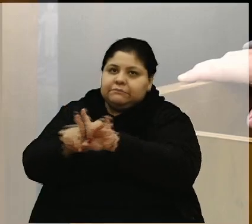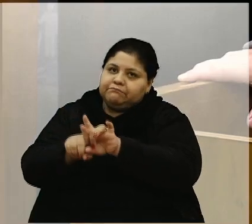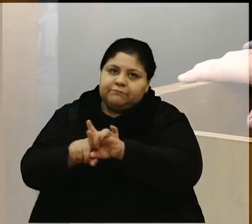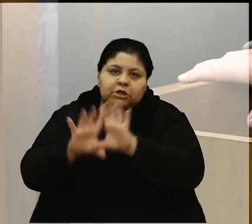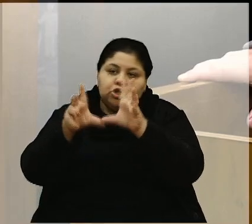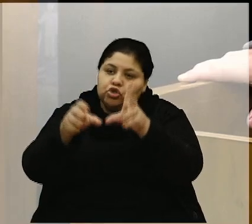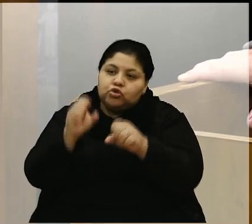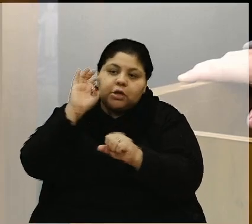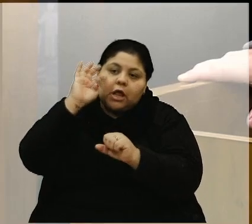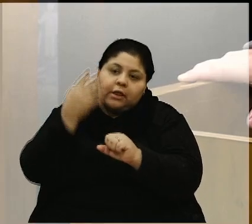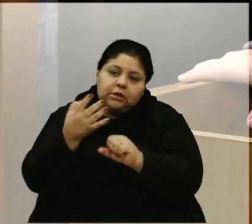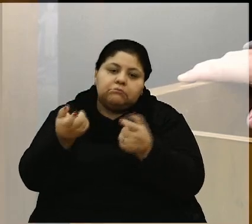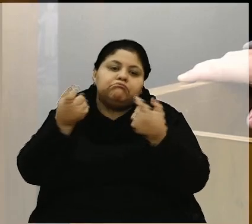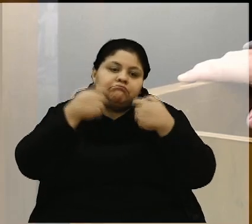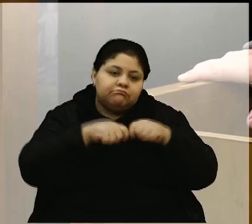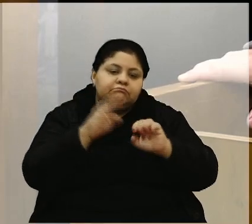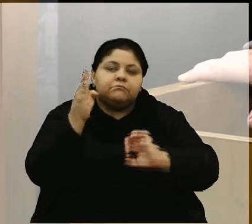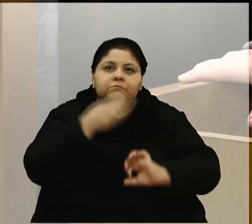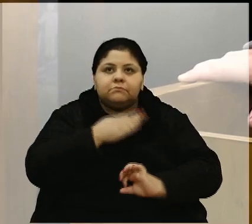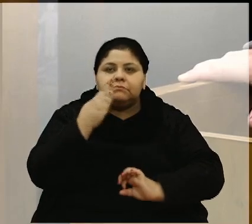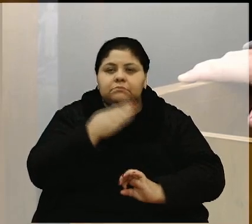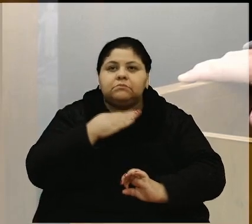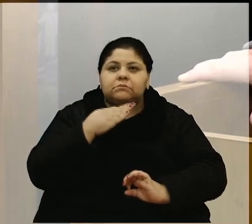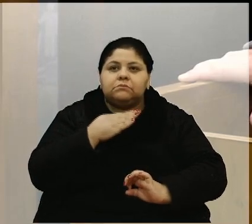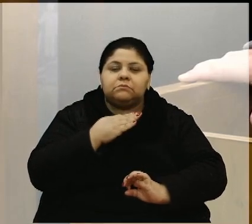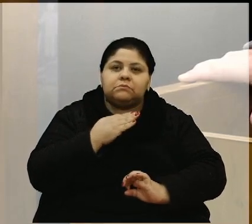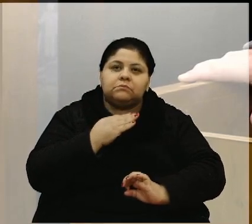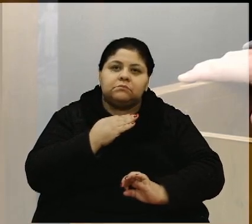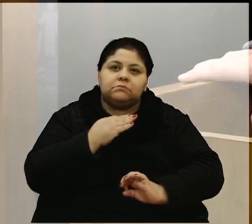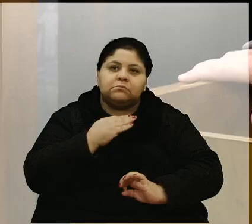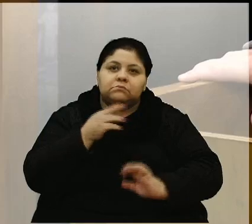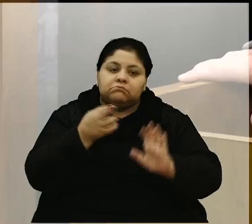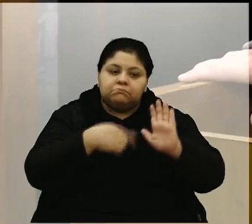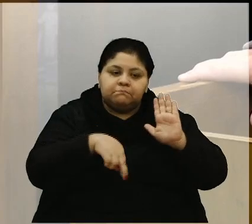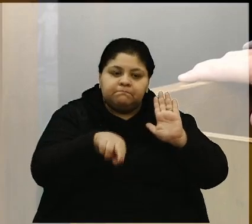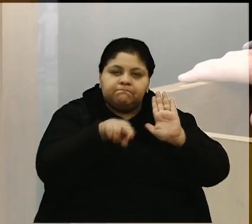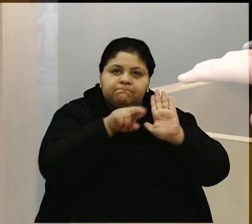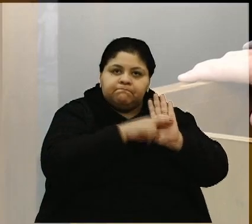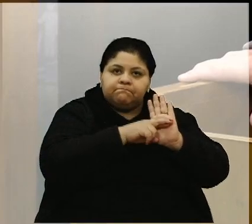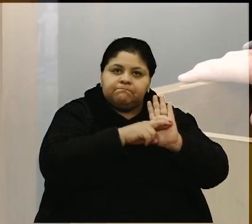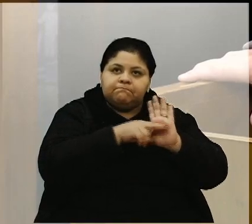que vem acontecendo e a necessidade urgente de recuperação